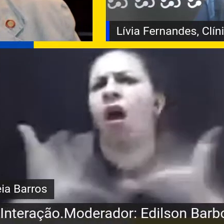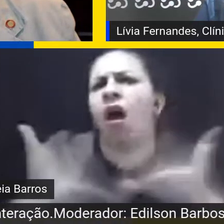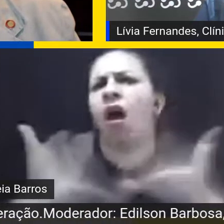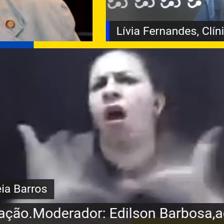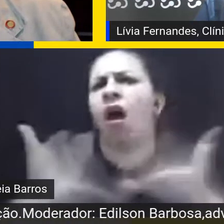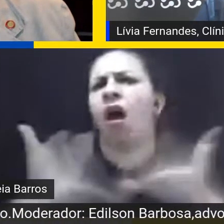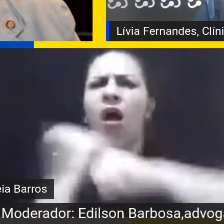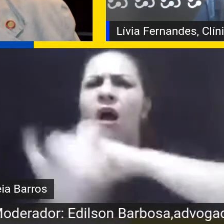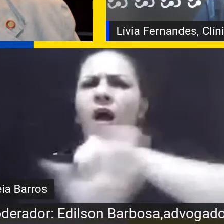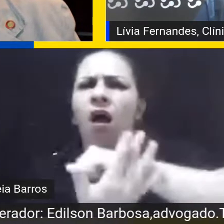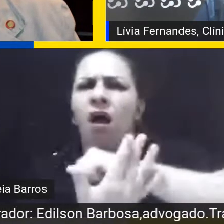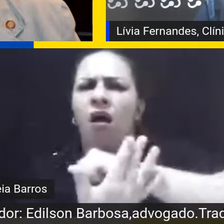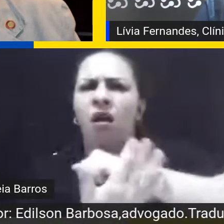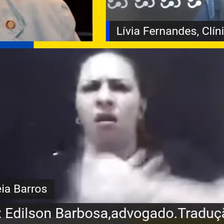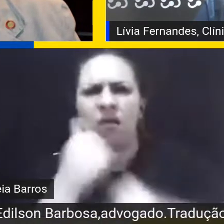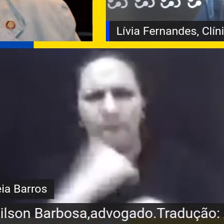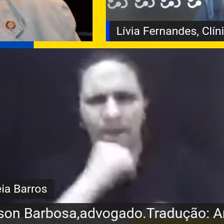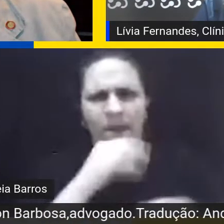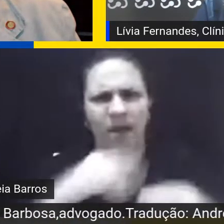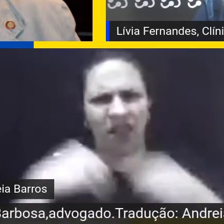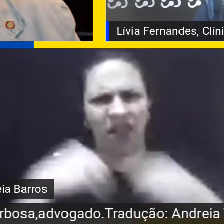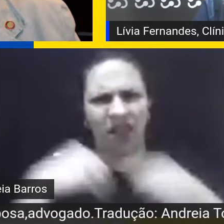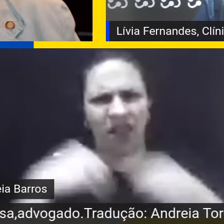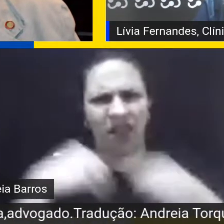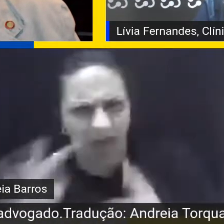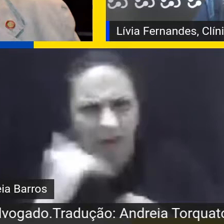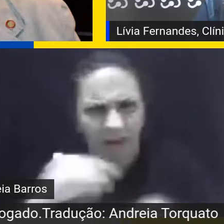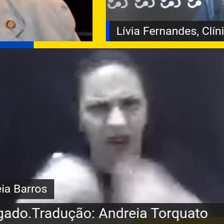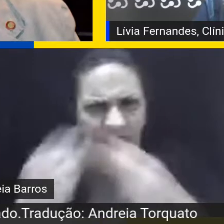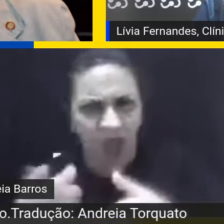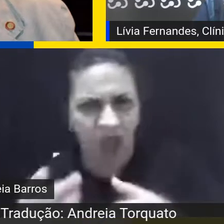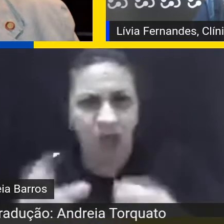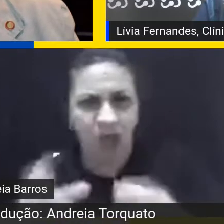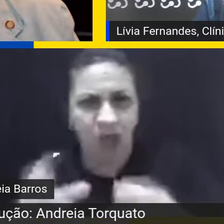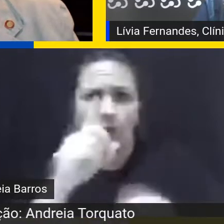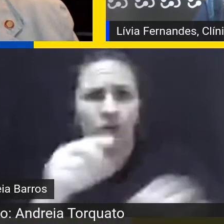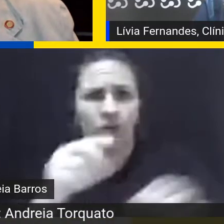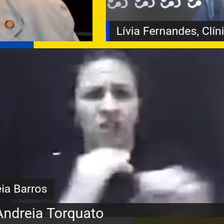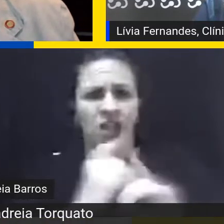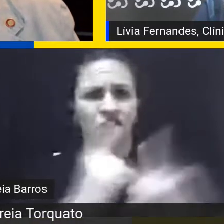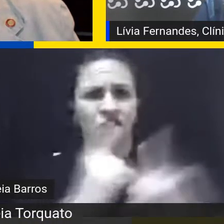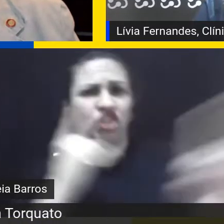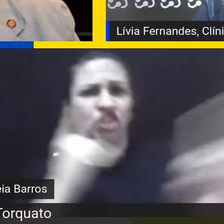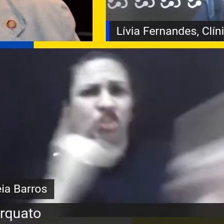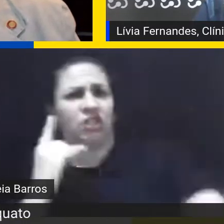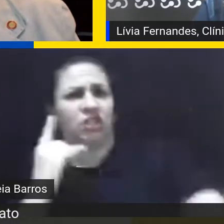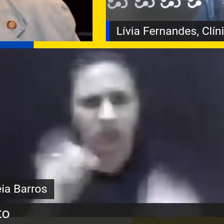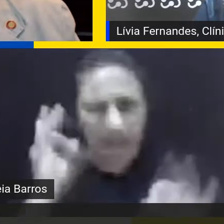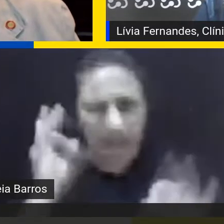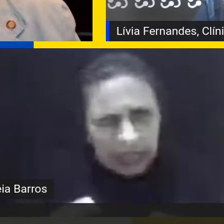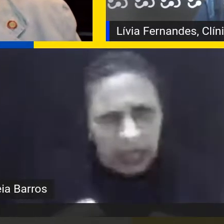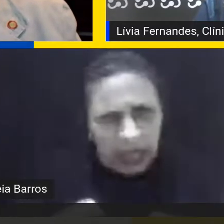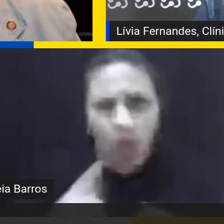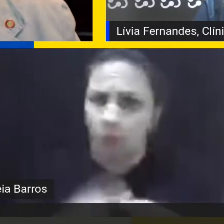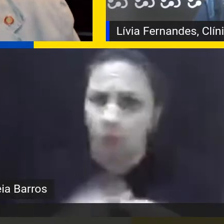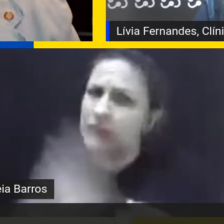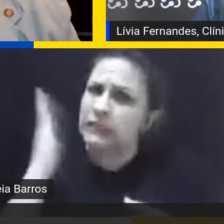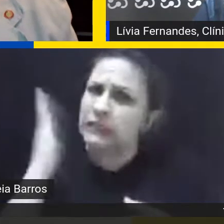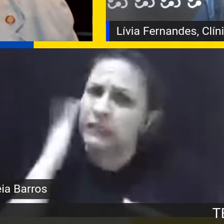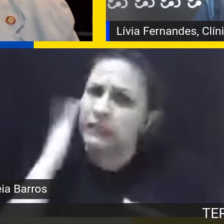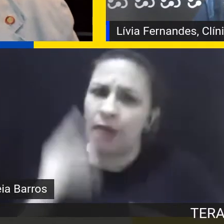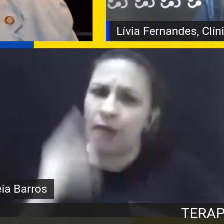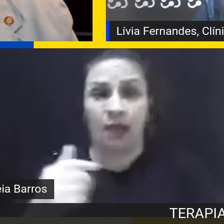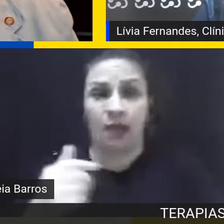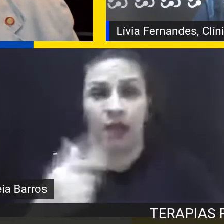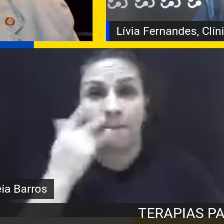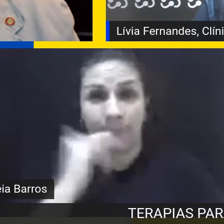As mães estão levando essas crianças? Vocês estão fazendo remotamente? E remotamente está dando certo? Porque você sabe que eu sou pai de um